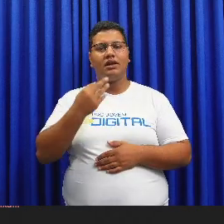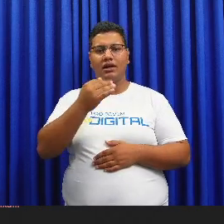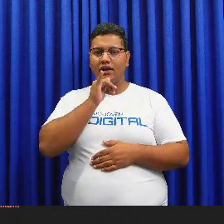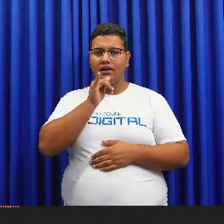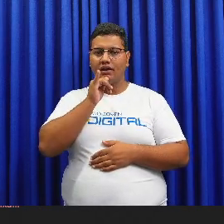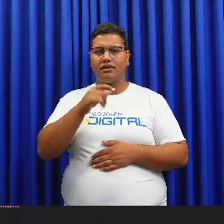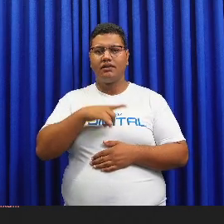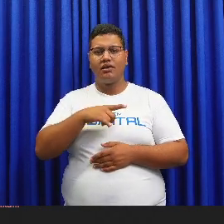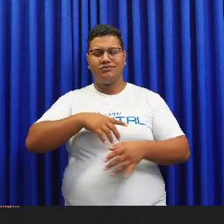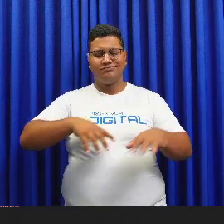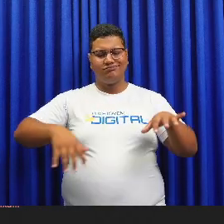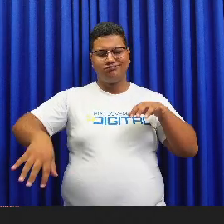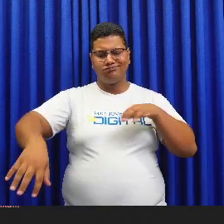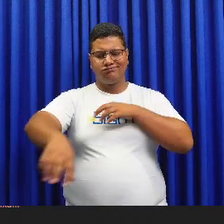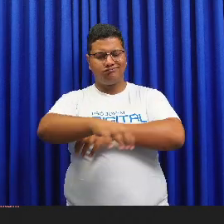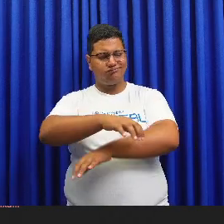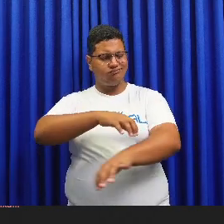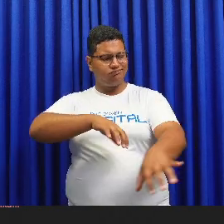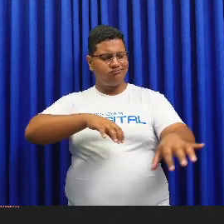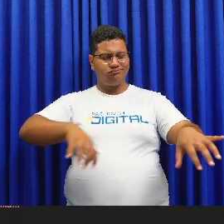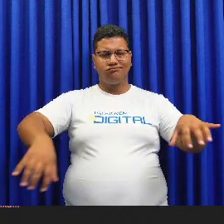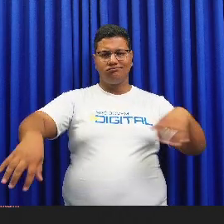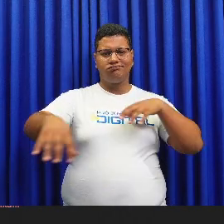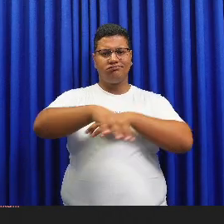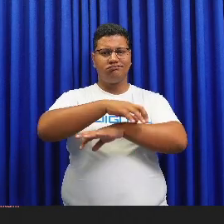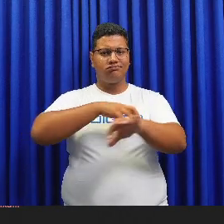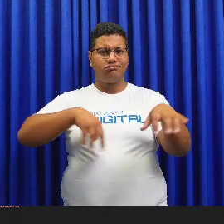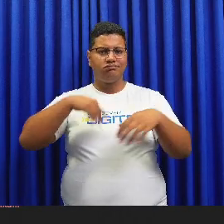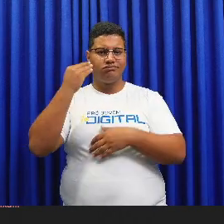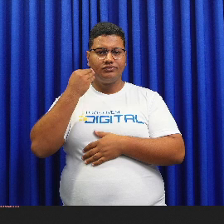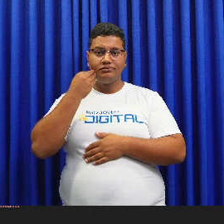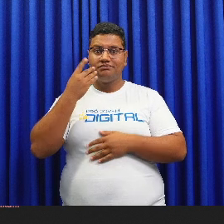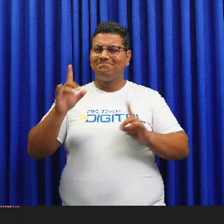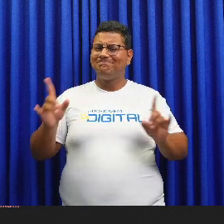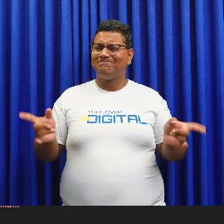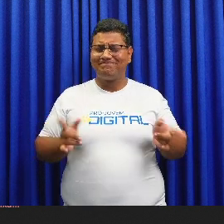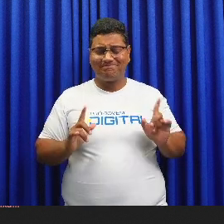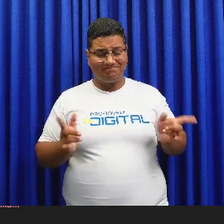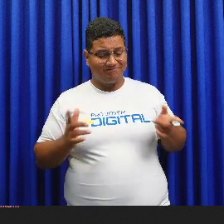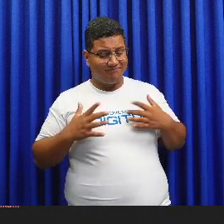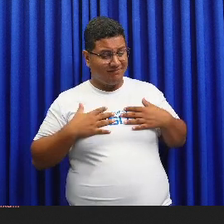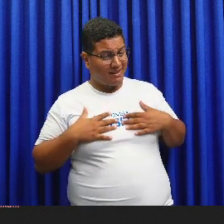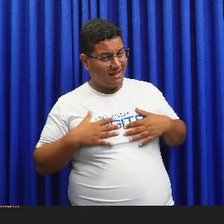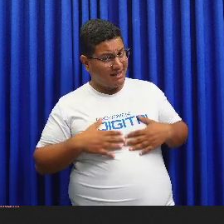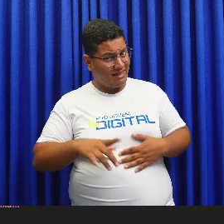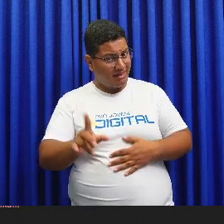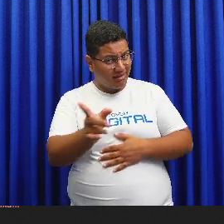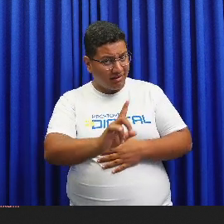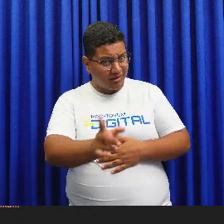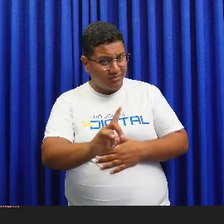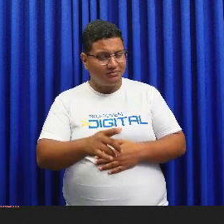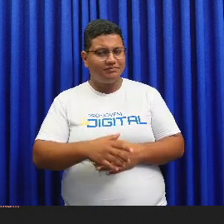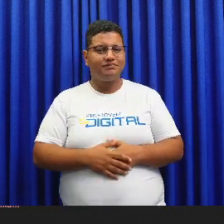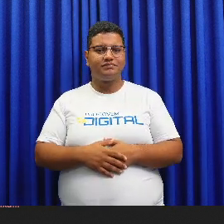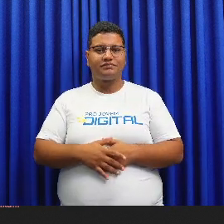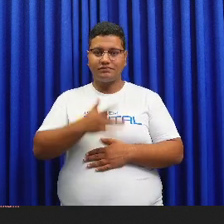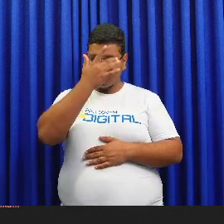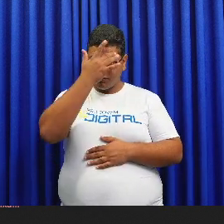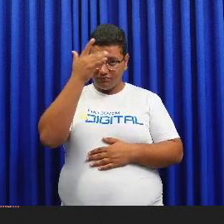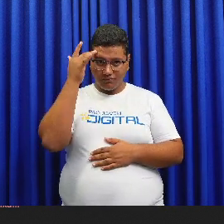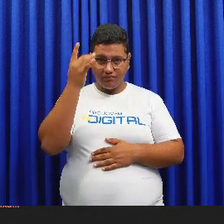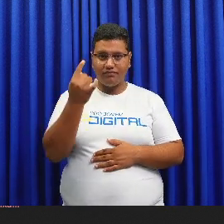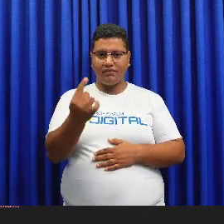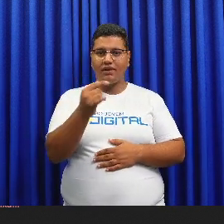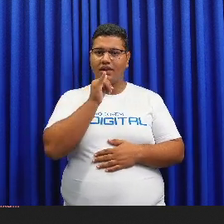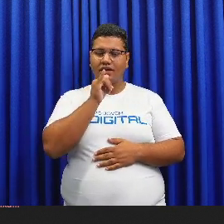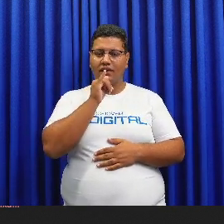tive muita rodagem, tive muita experiência. Na verdade, não. Uma pessoa... Vamos lá,